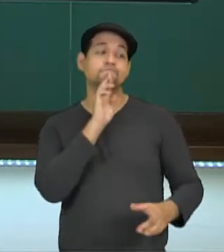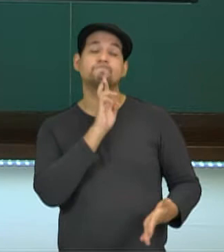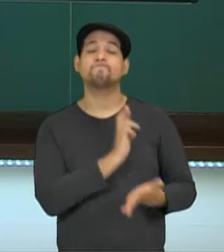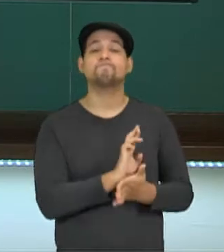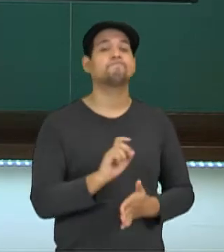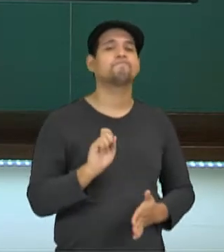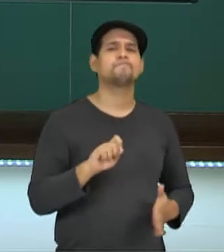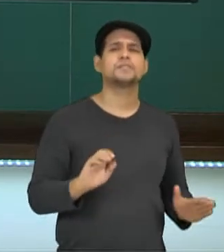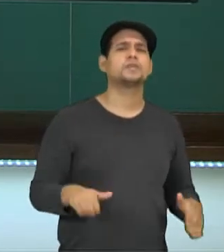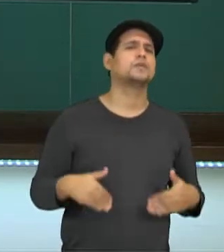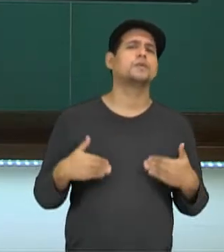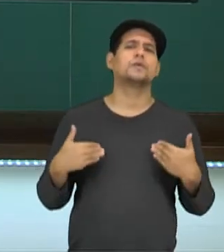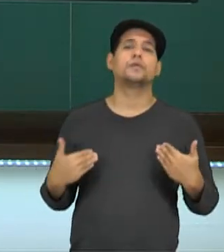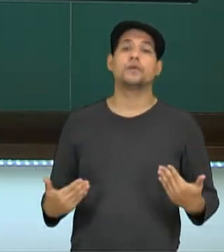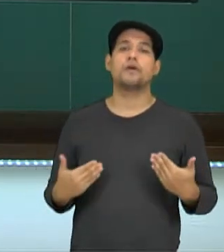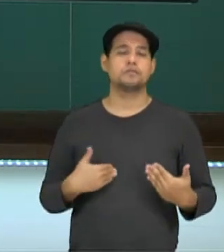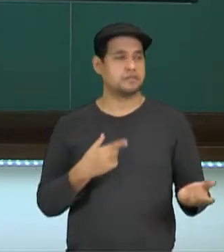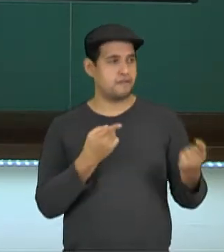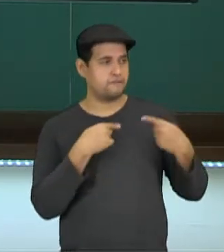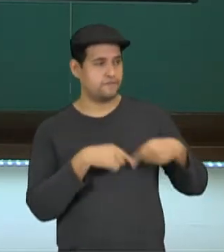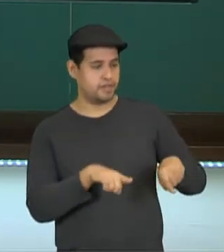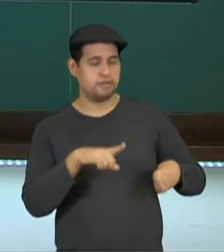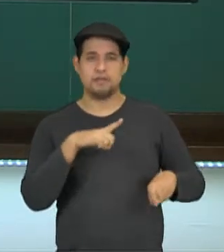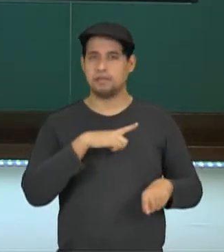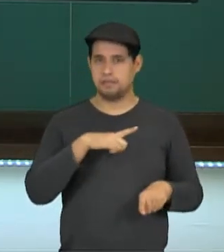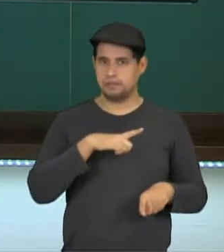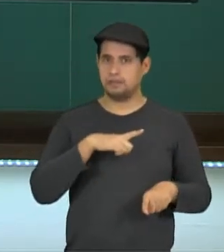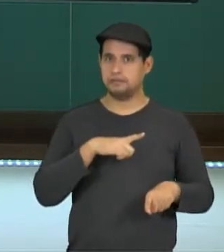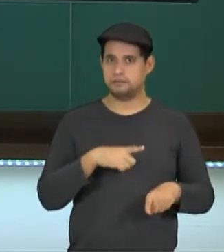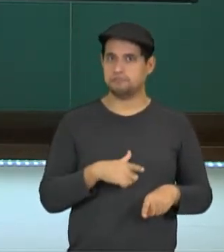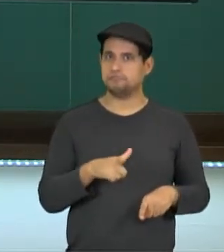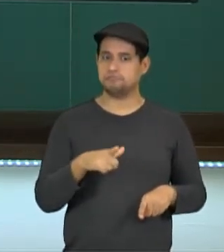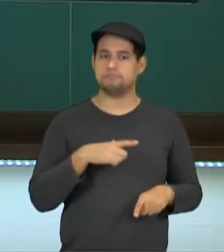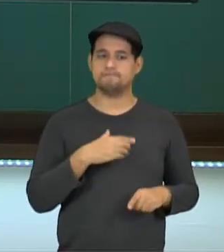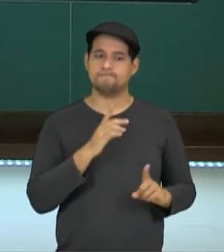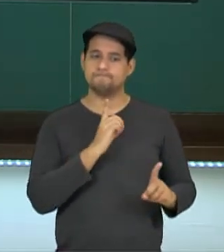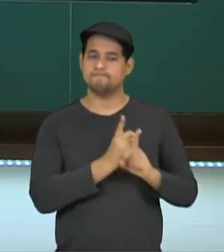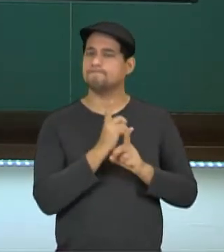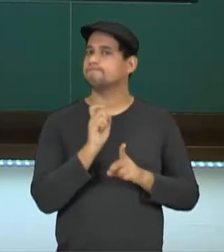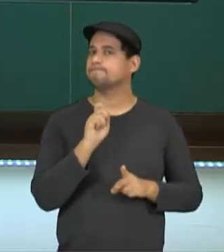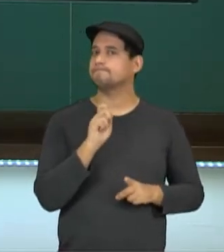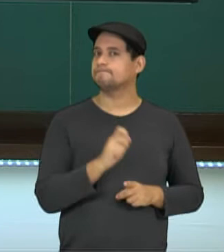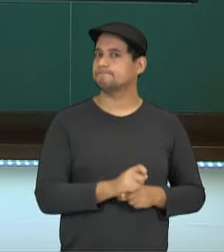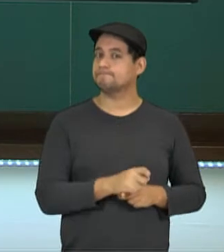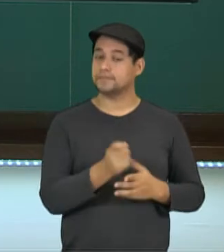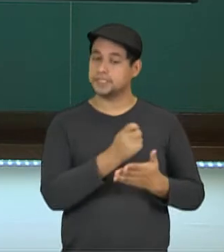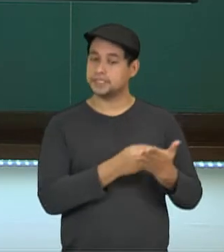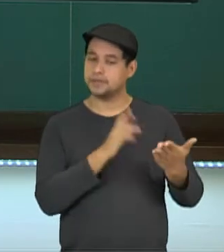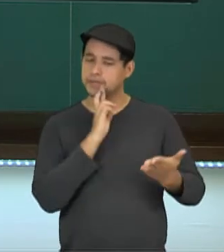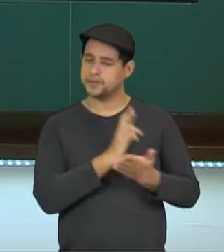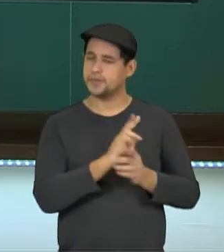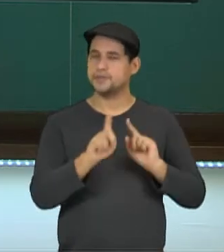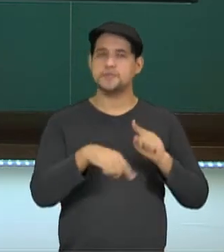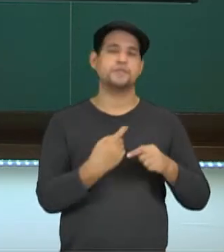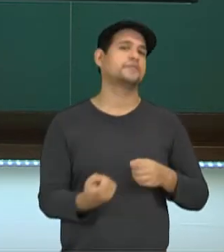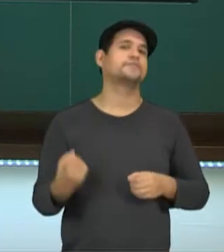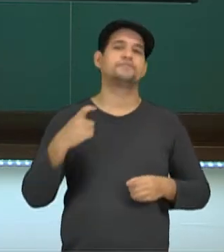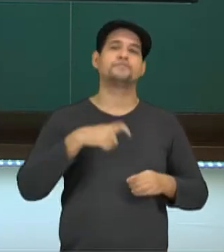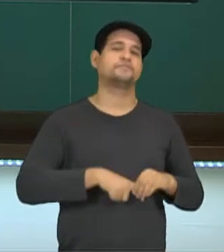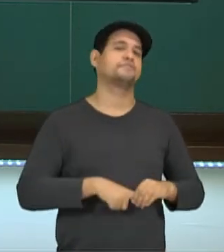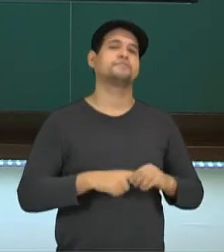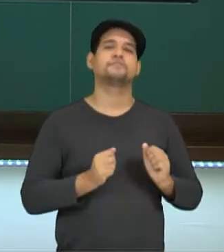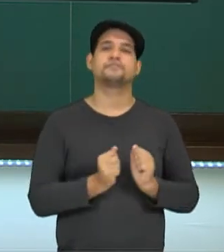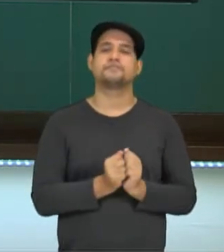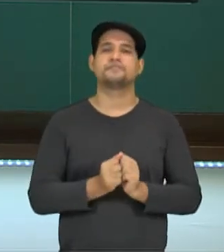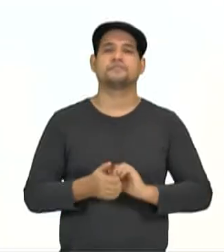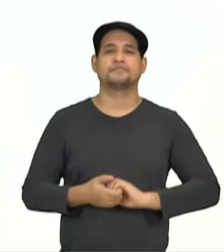responda, quais aí os maiores desafios contemporâneos que vocês consideram? Escreva a resposta e a gente responde, corrige